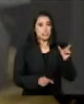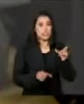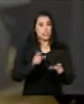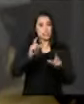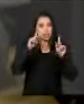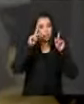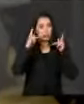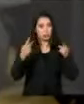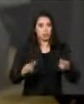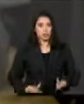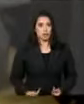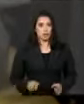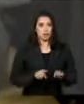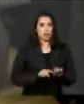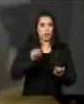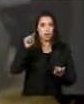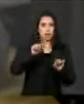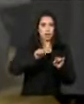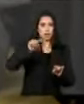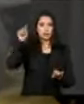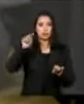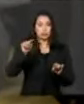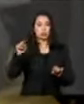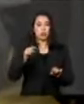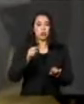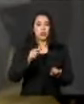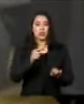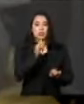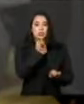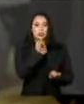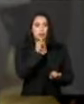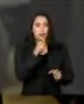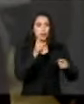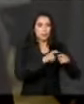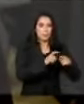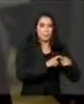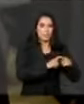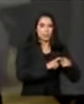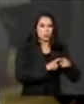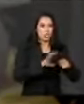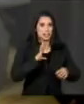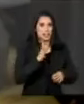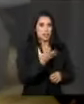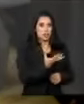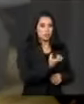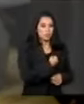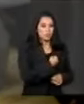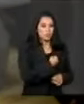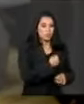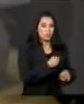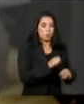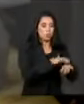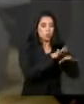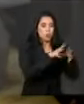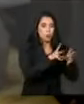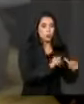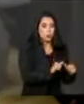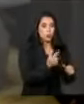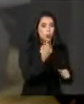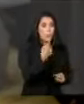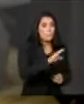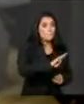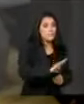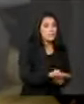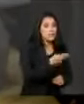estatística. Um médico que cometa, após ter salvado 1 milhão de pessoas clinicando, um erro,